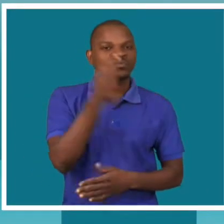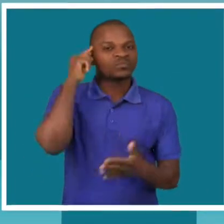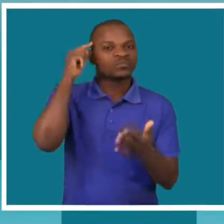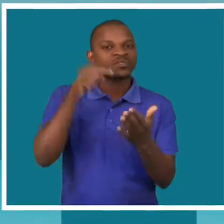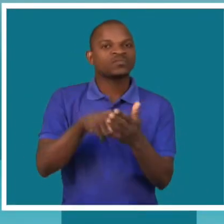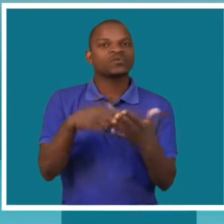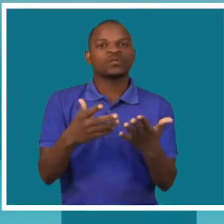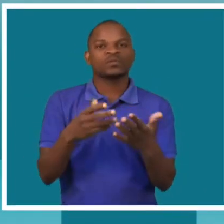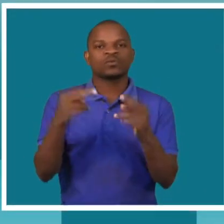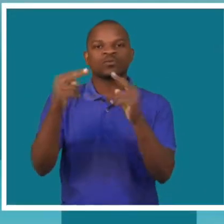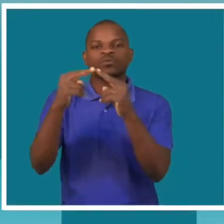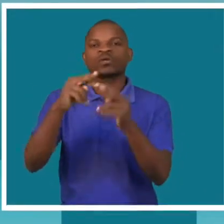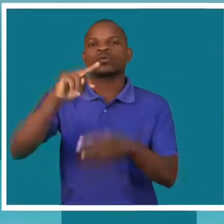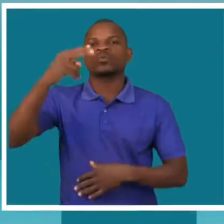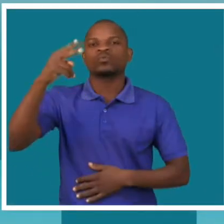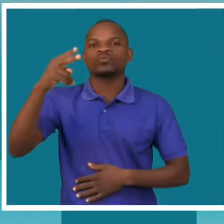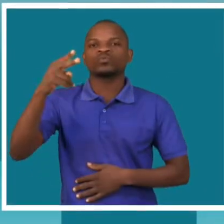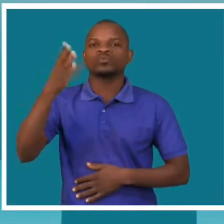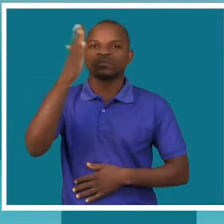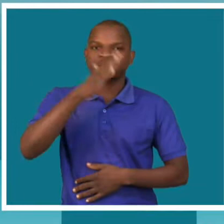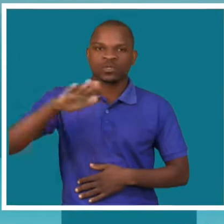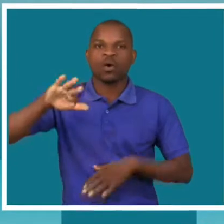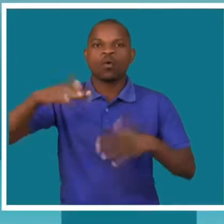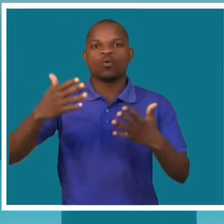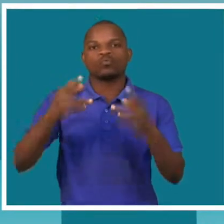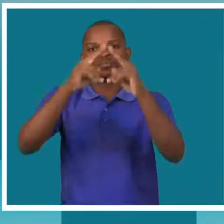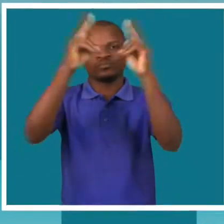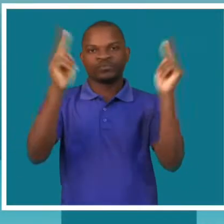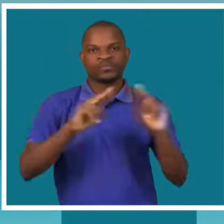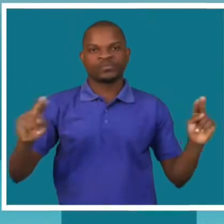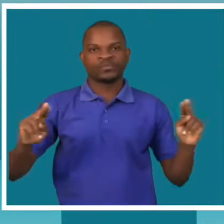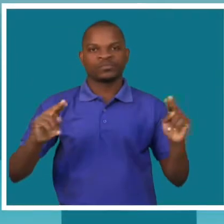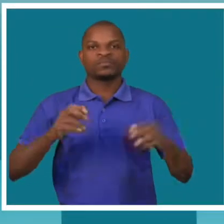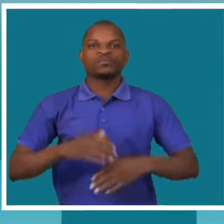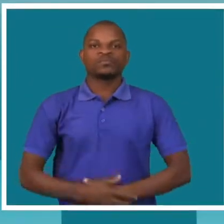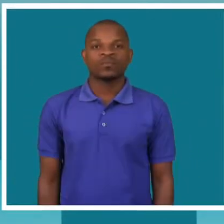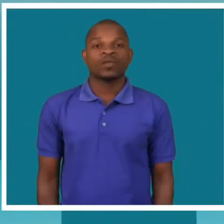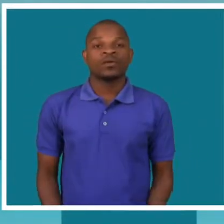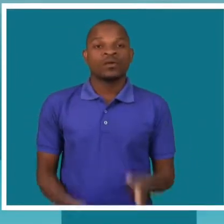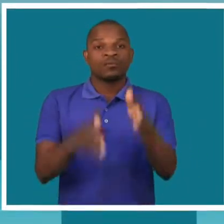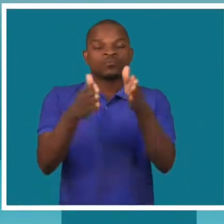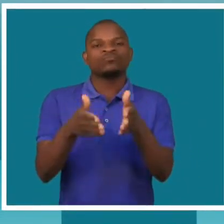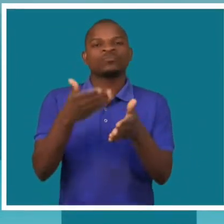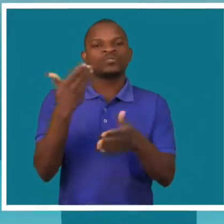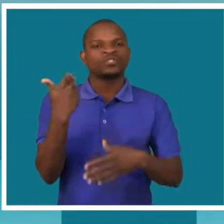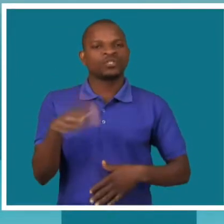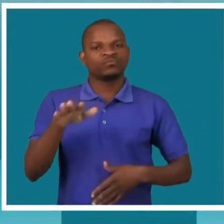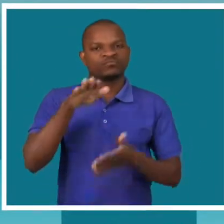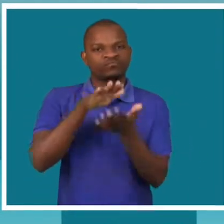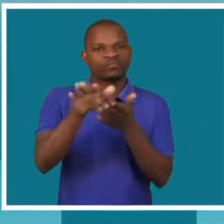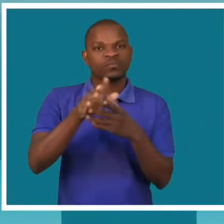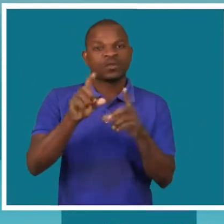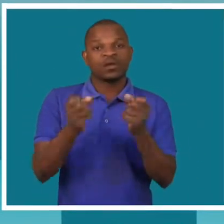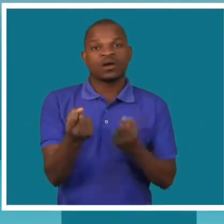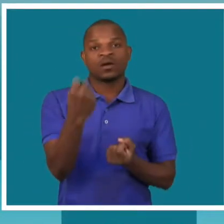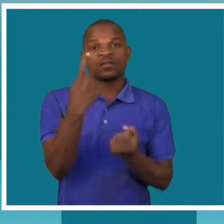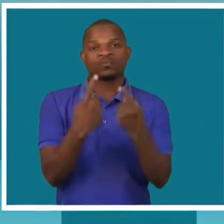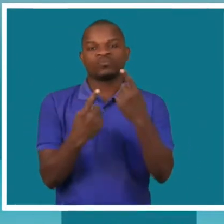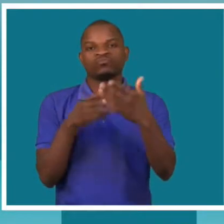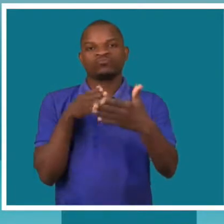que podemos ter outros contactos a nível nacional ou também como a nível internacional. Nhaka fala também de alguns